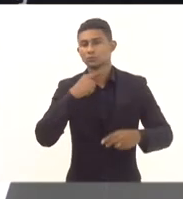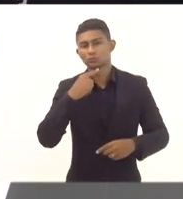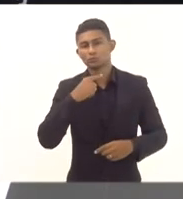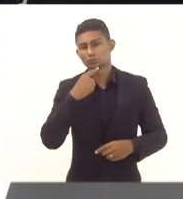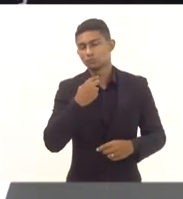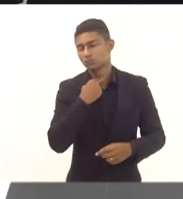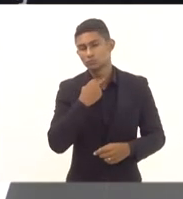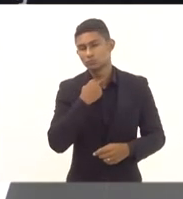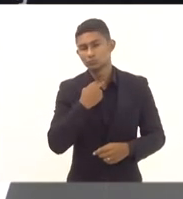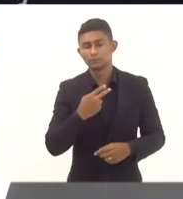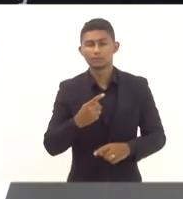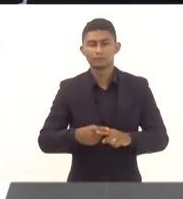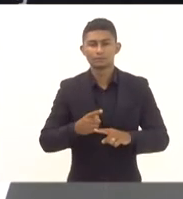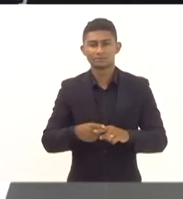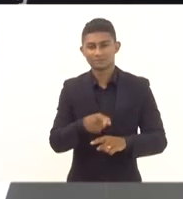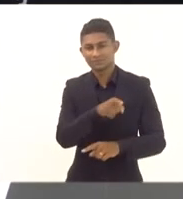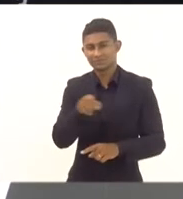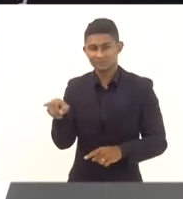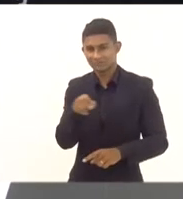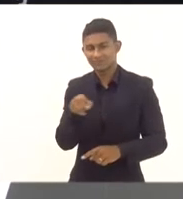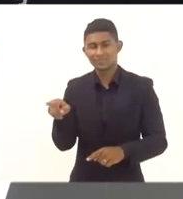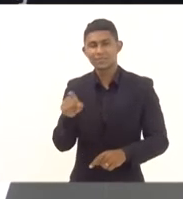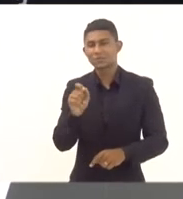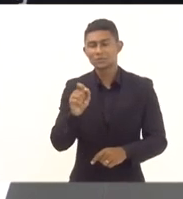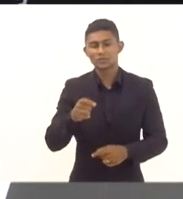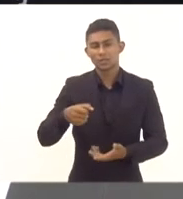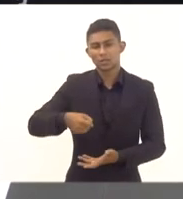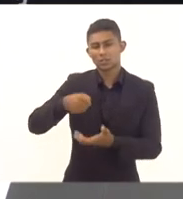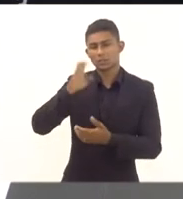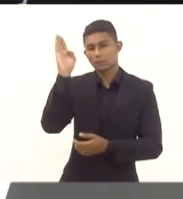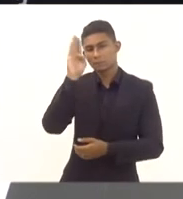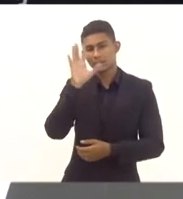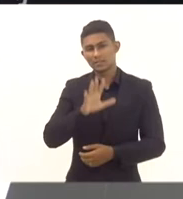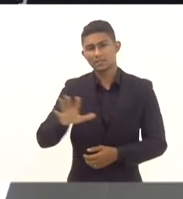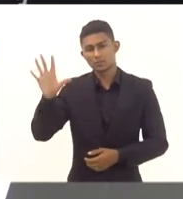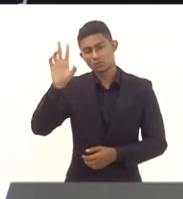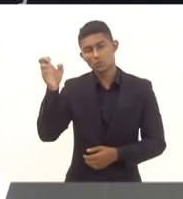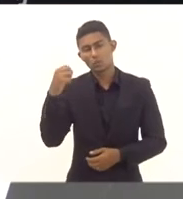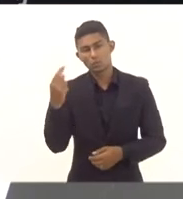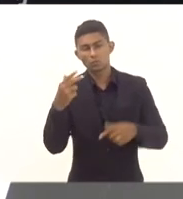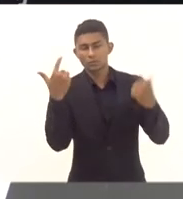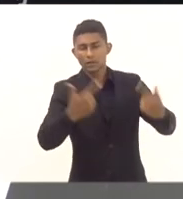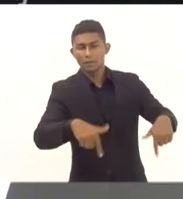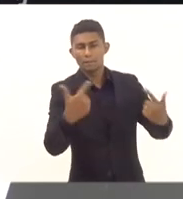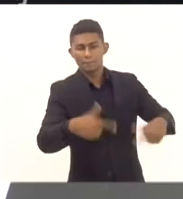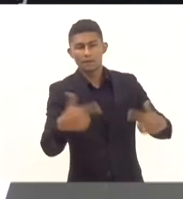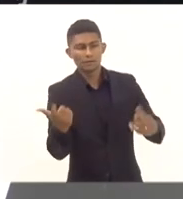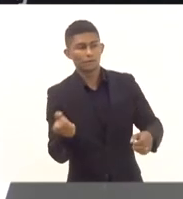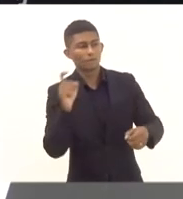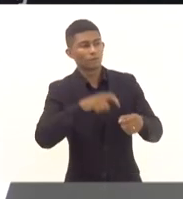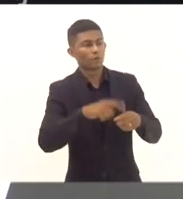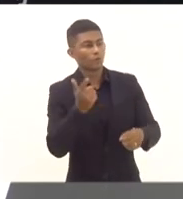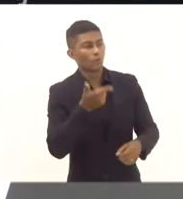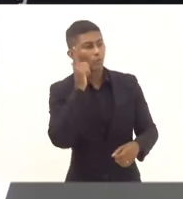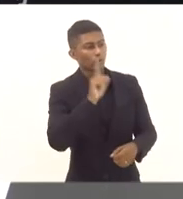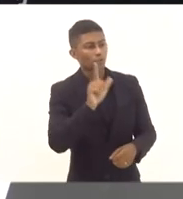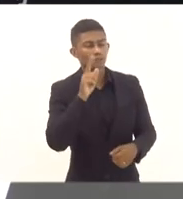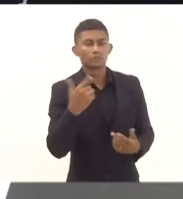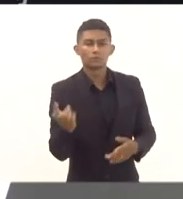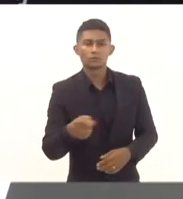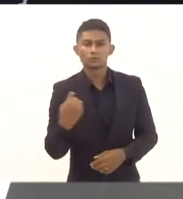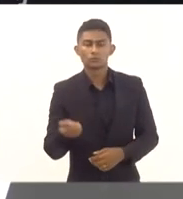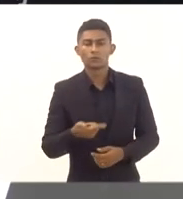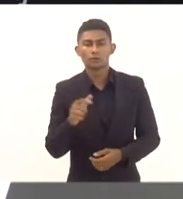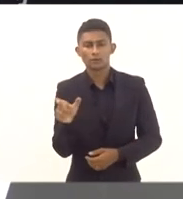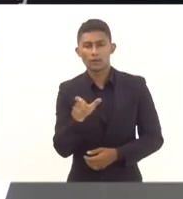ela o seguro-desemprego Ou foram alocados novamente no mercado de trabalho então gente ficou com uma demanda